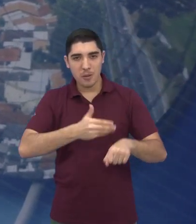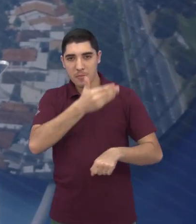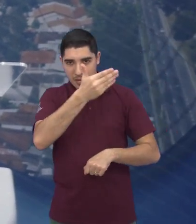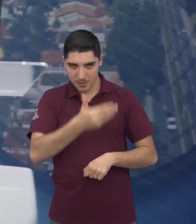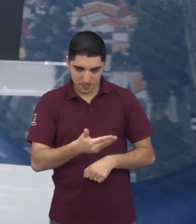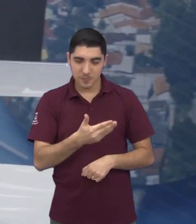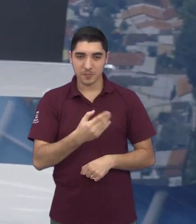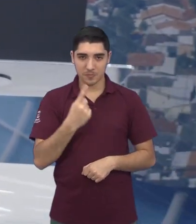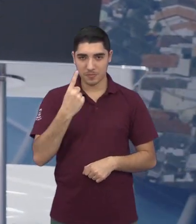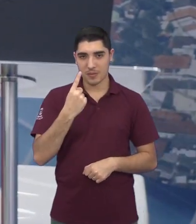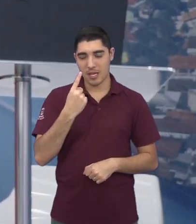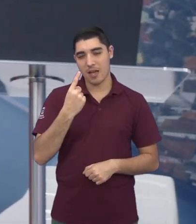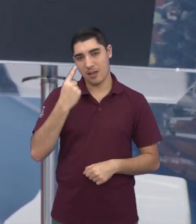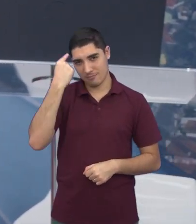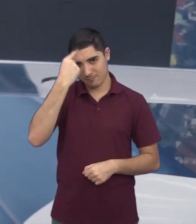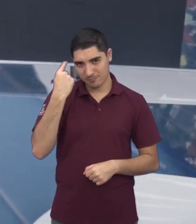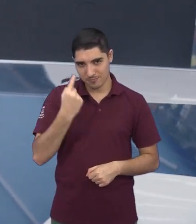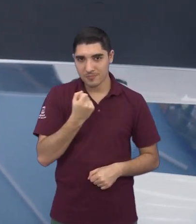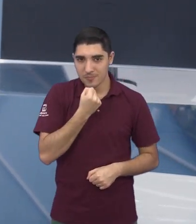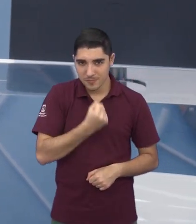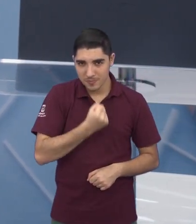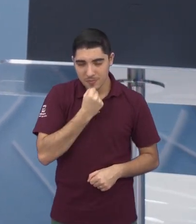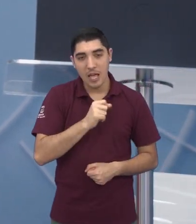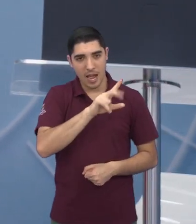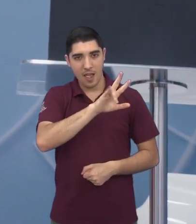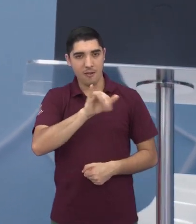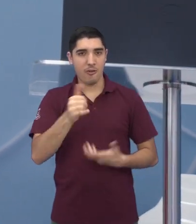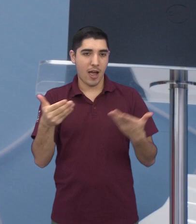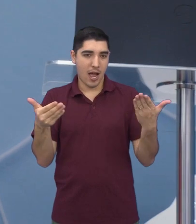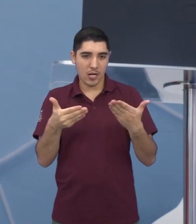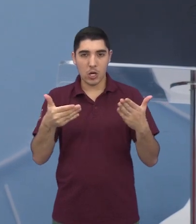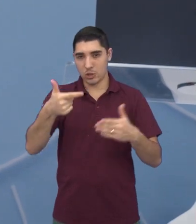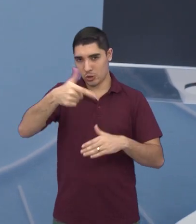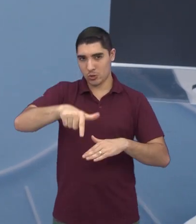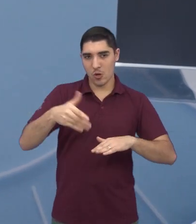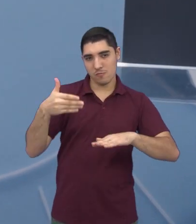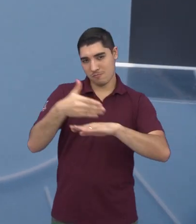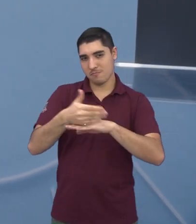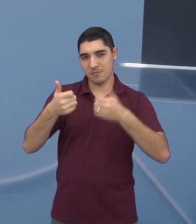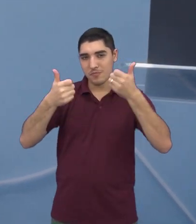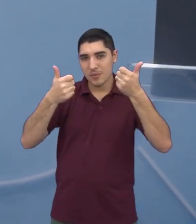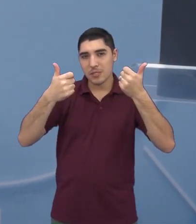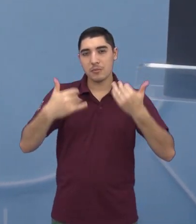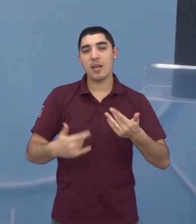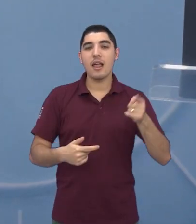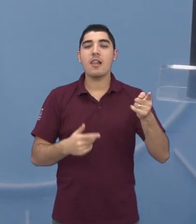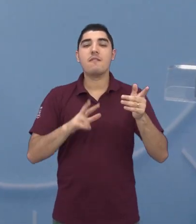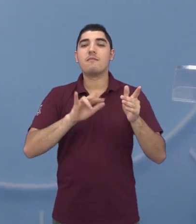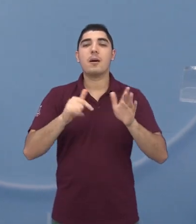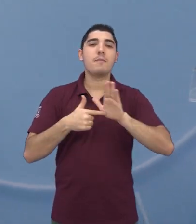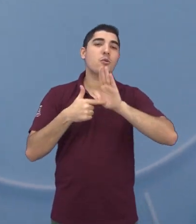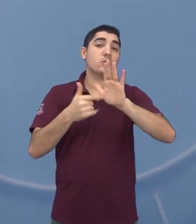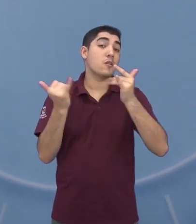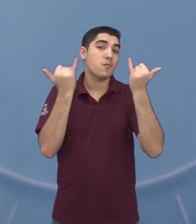a jornalista e repórter Tamires Vick, que vai participar com a gente novamente para trazer mais informações, né,